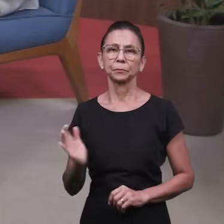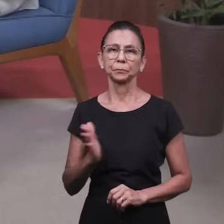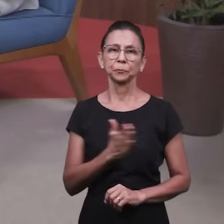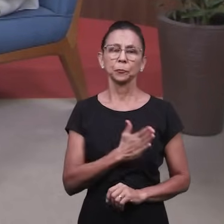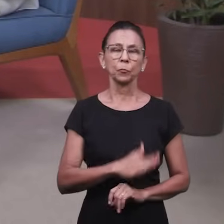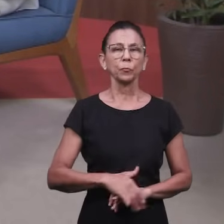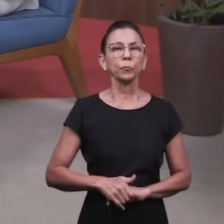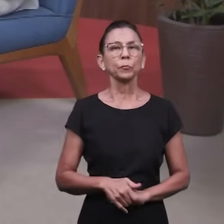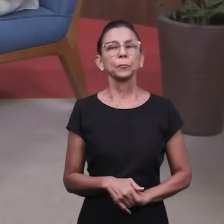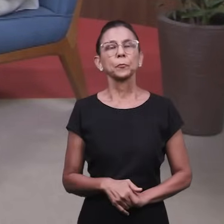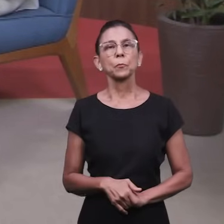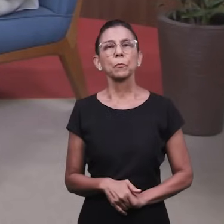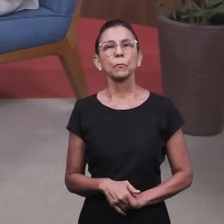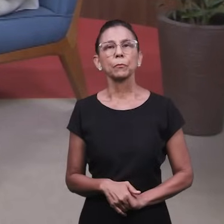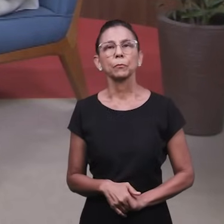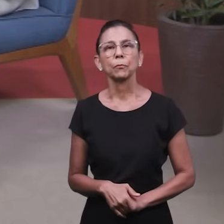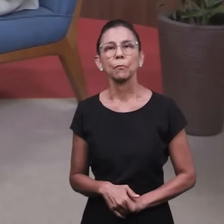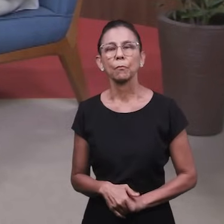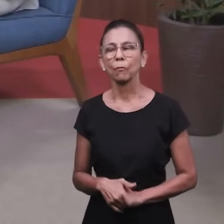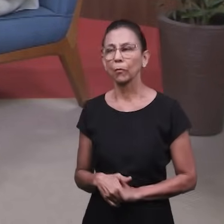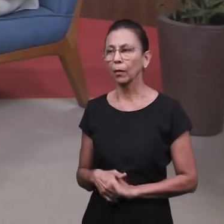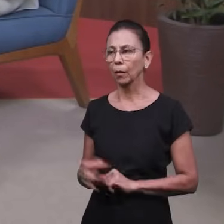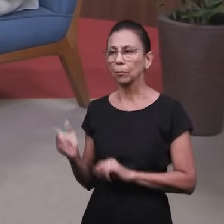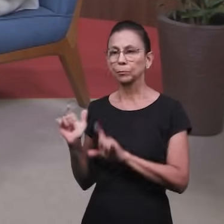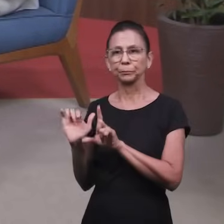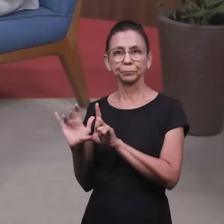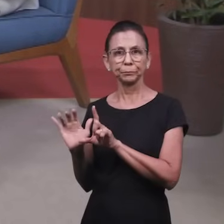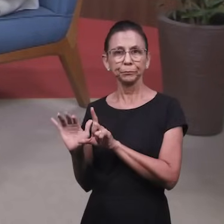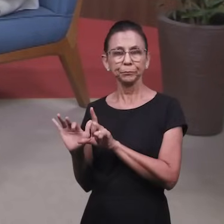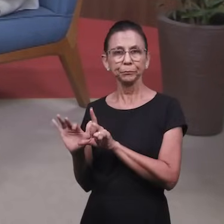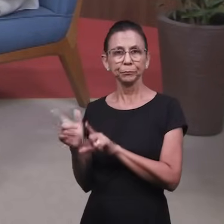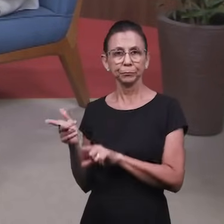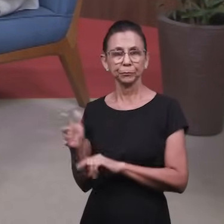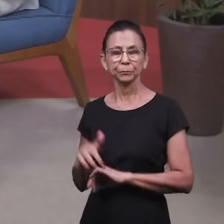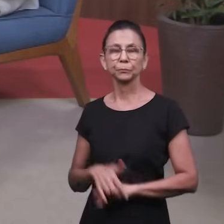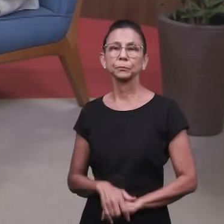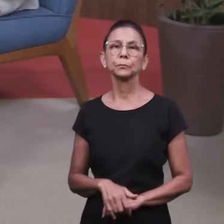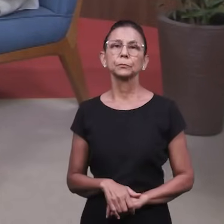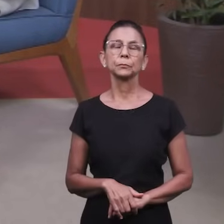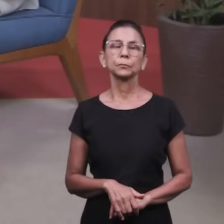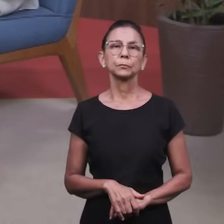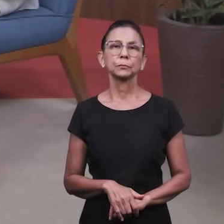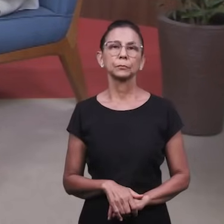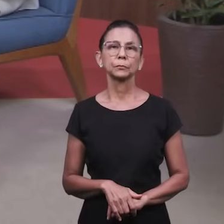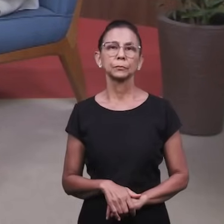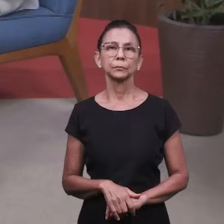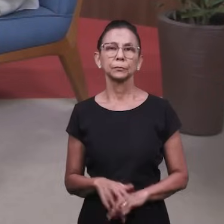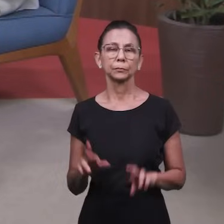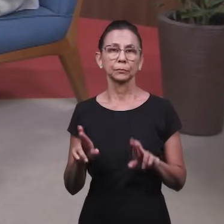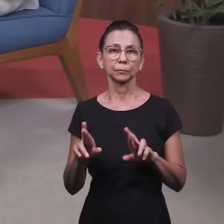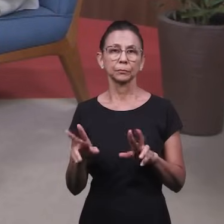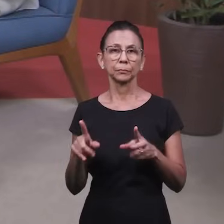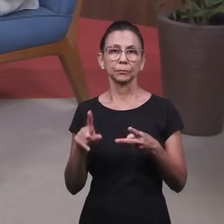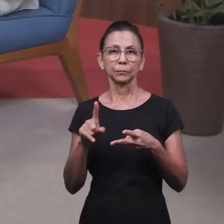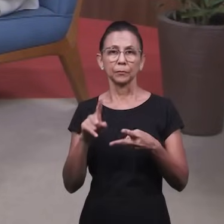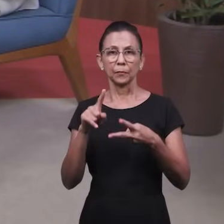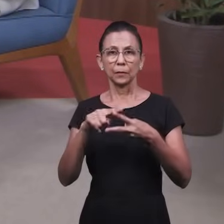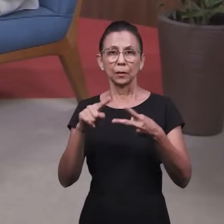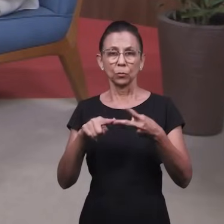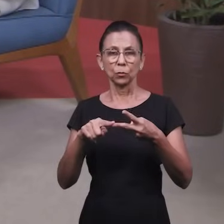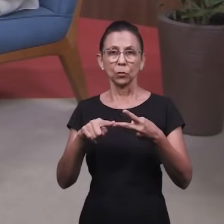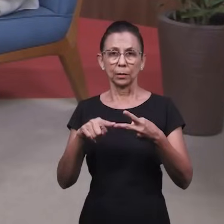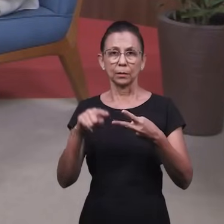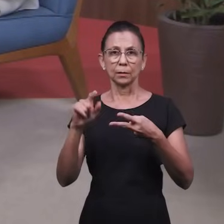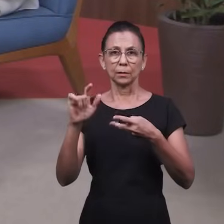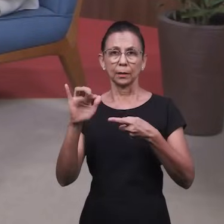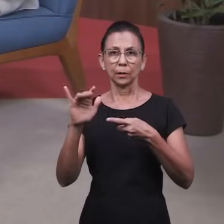seja o nome do Senhor. Bom, está aparecendo aqui mais um QR Code, no final agora do quadro. Ele é diferente daquele primeiro, tá? Esse